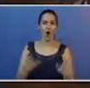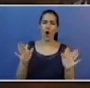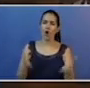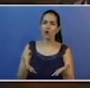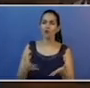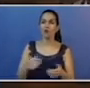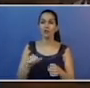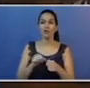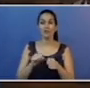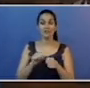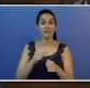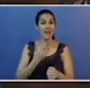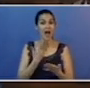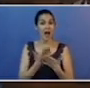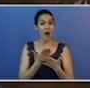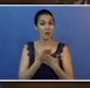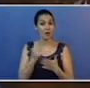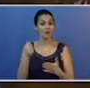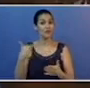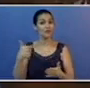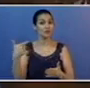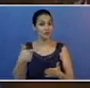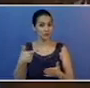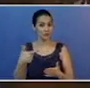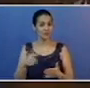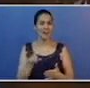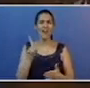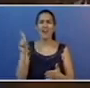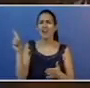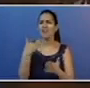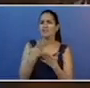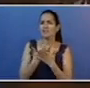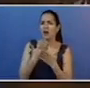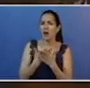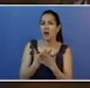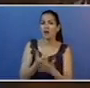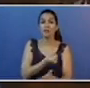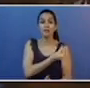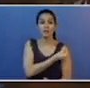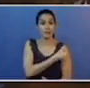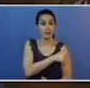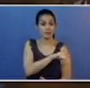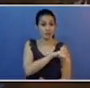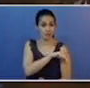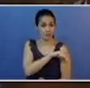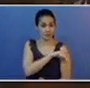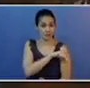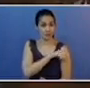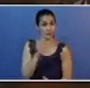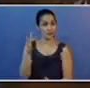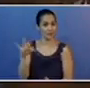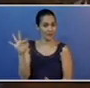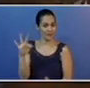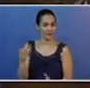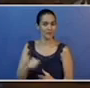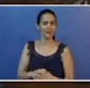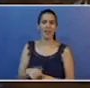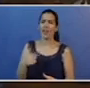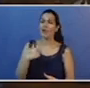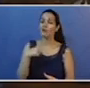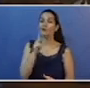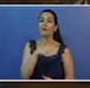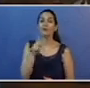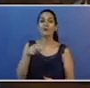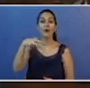videoaula de número 22. Lembrando que essas aulas são voltadas para os alunos de 6º e 7º ano do ensino fundamental. Eu sou o professor